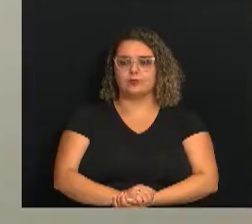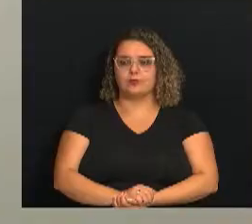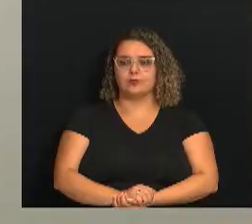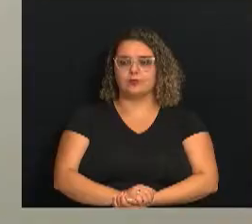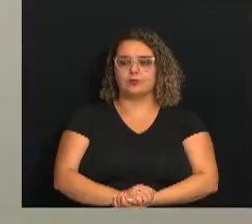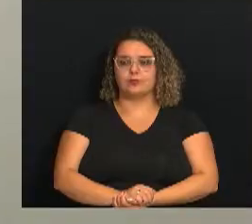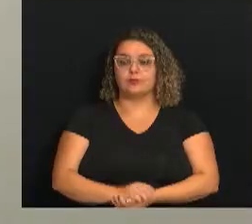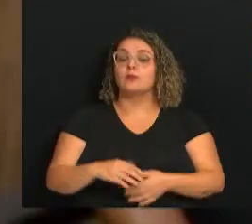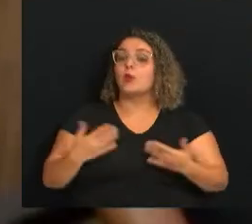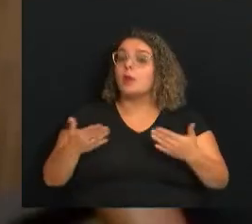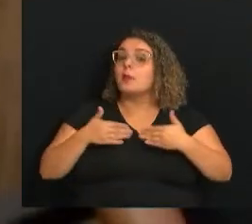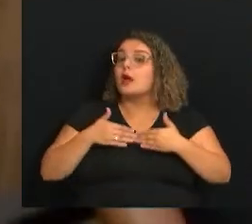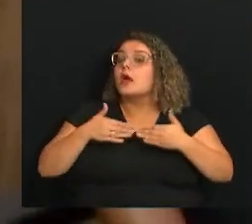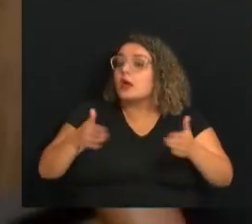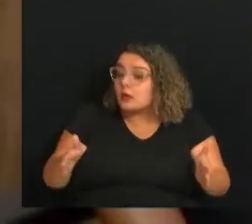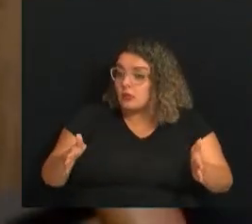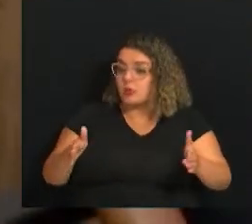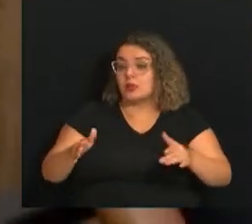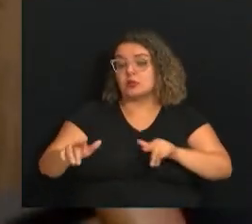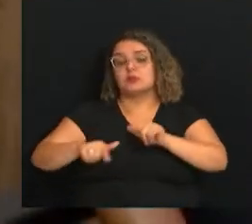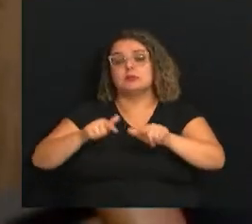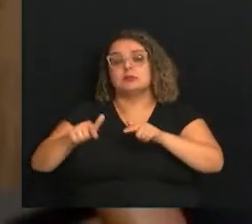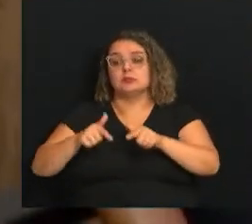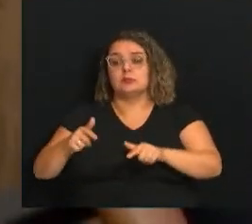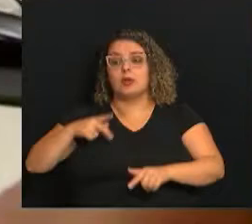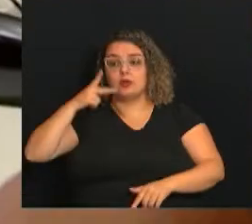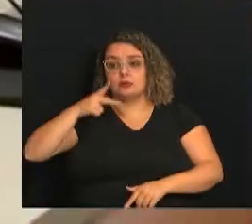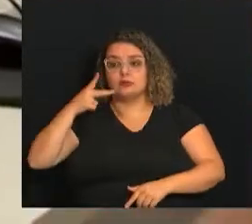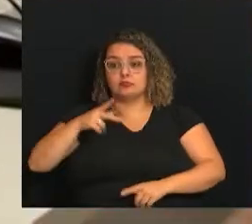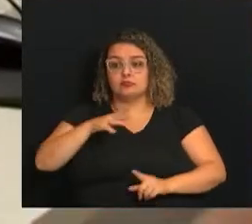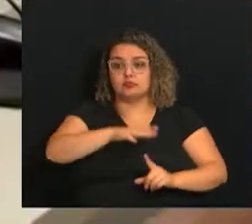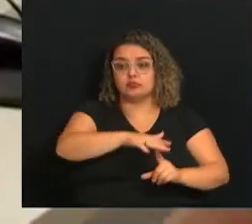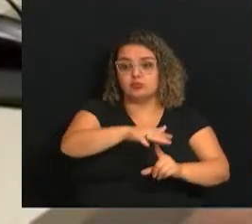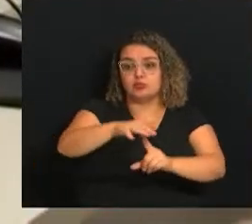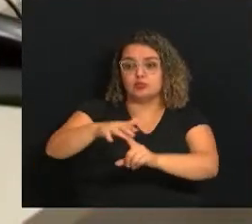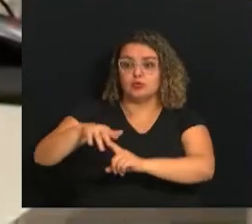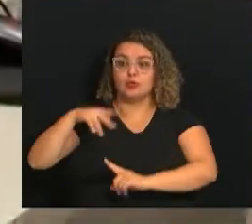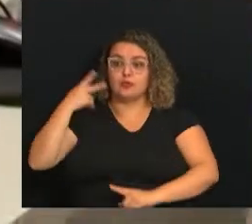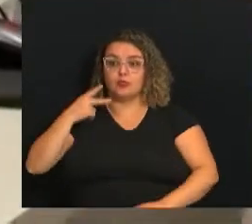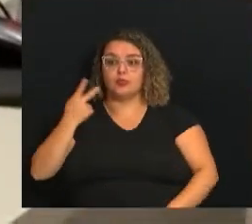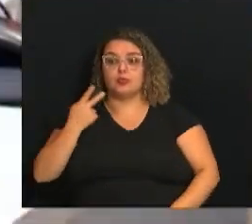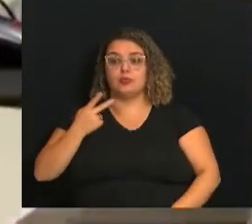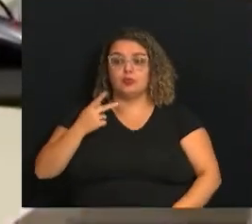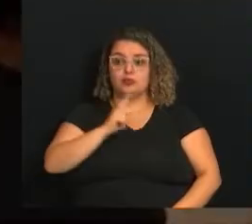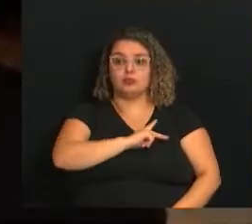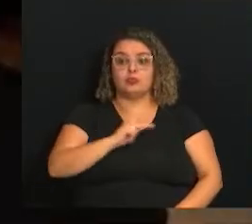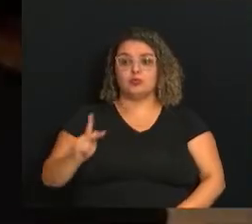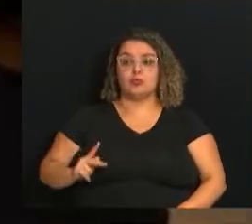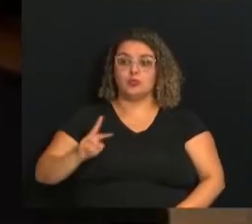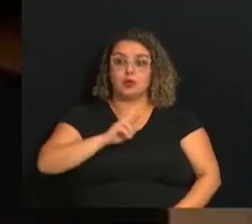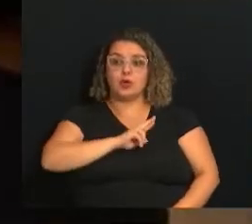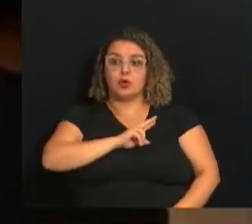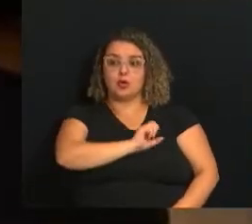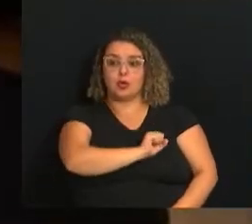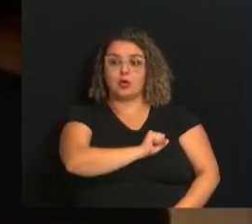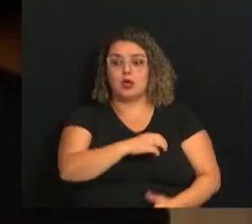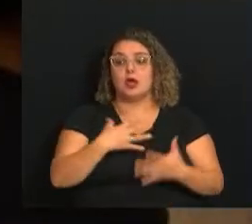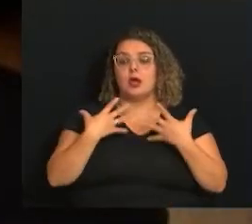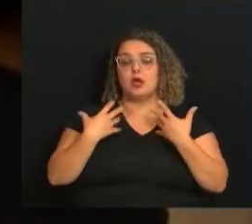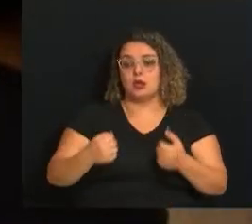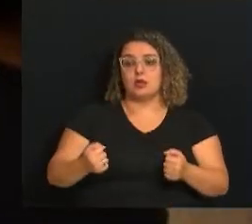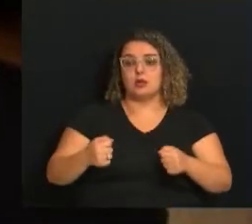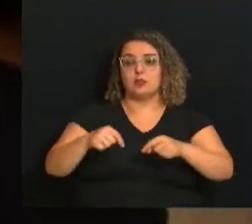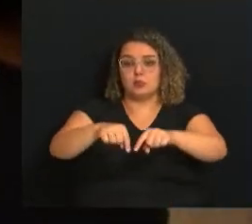Para abrir os trabalhos da Frente Parlamentar Ambientalista, o vereador e presidente Luiz Rossini recebeu em seu